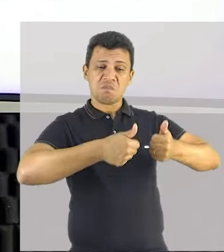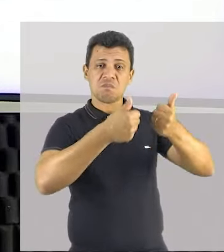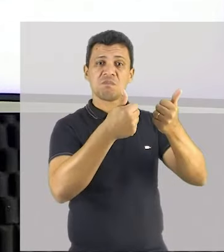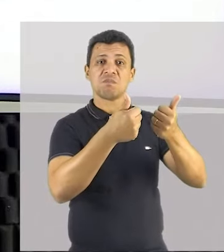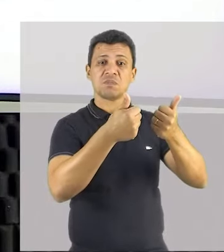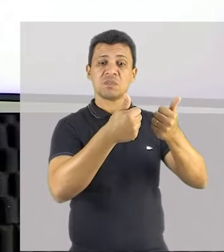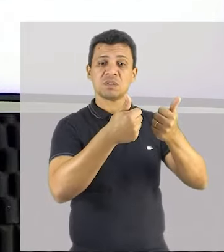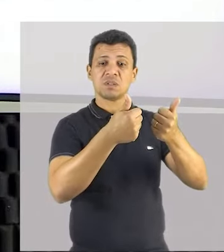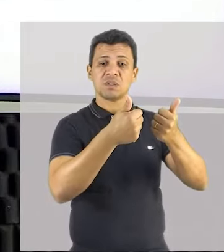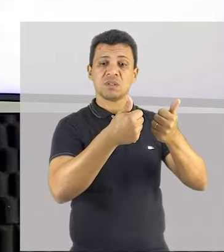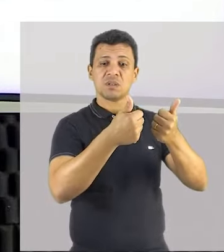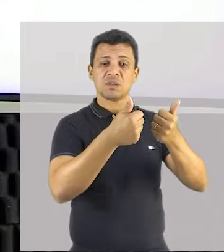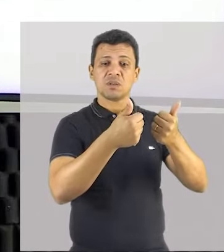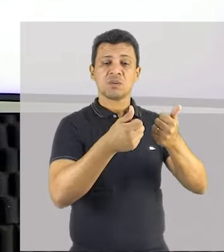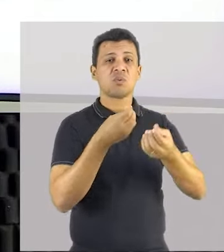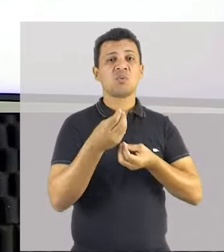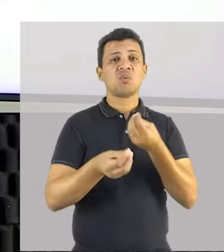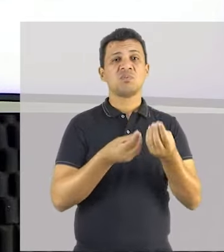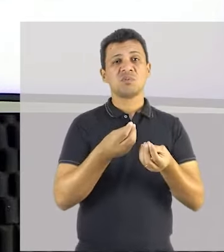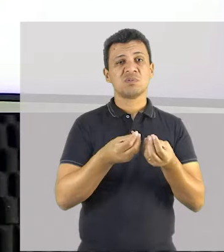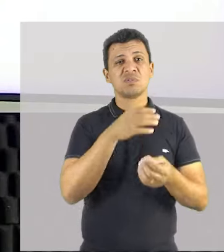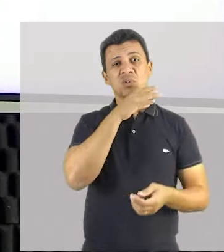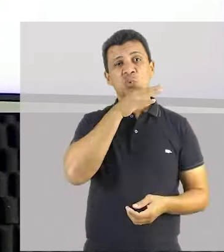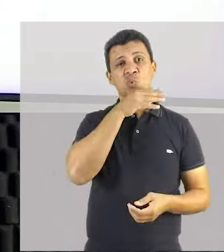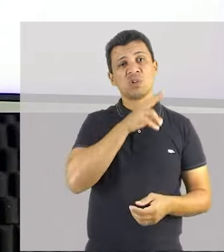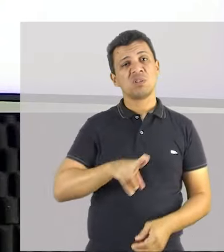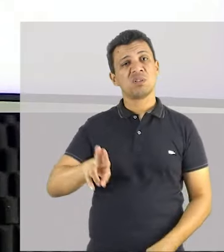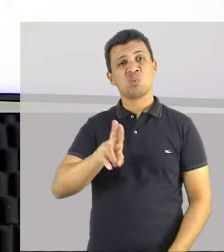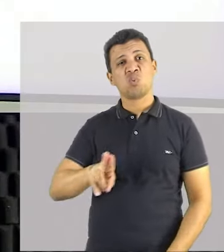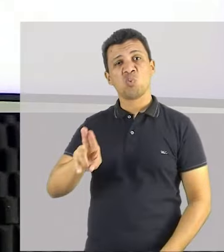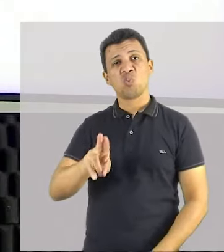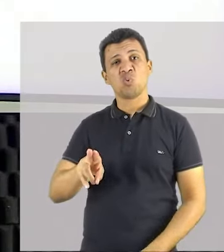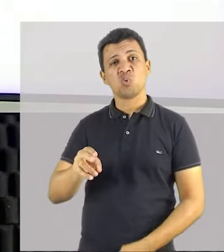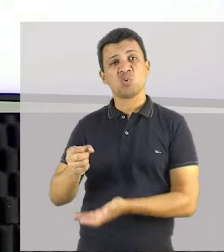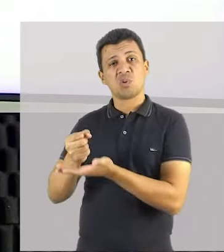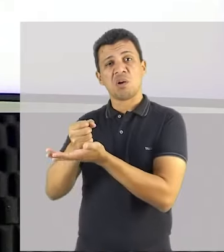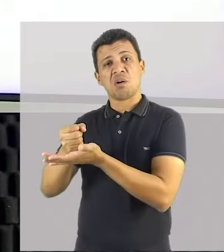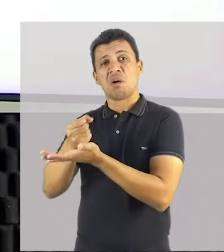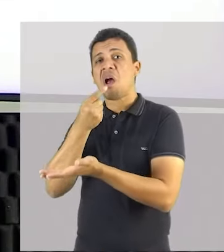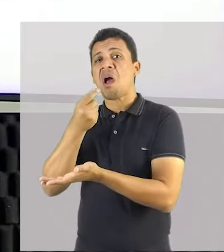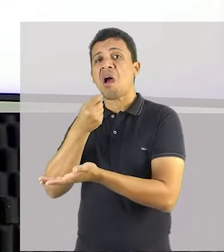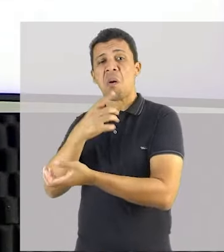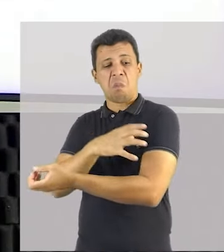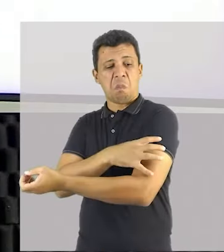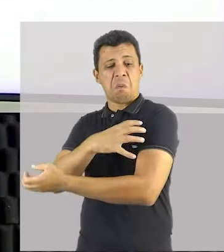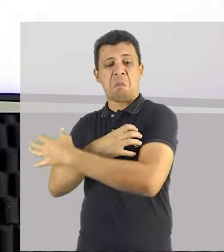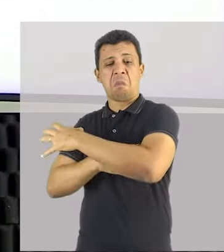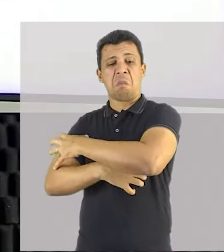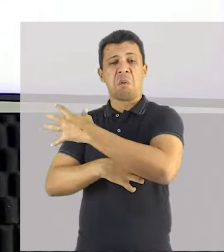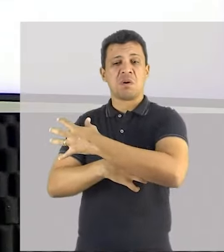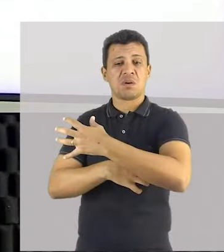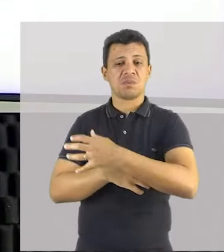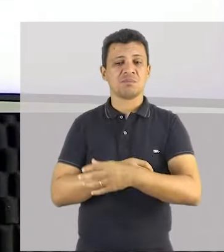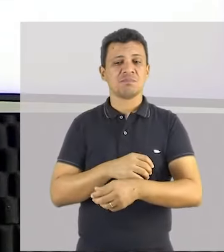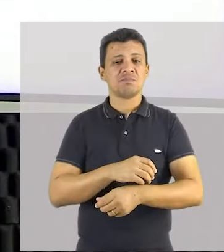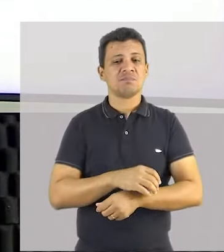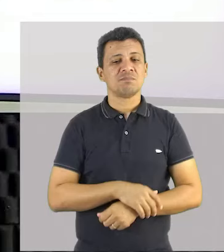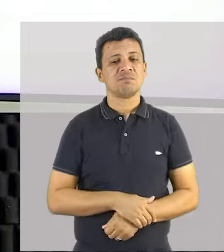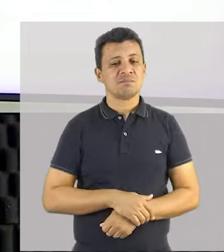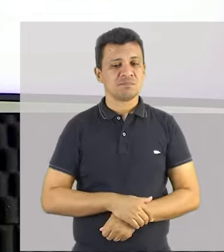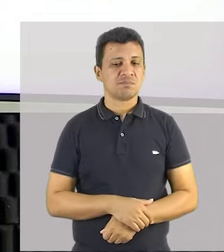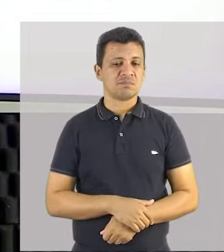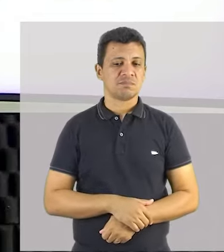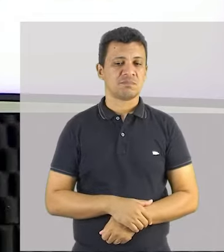exercícios físicos são prejudicados pelo uso de anabolizantes como o decano